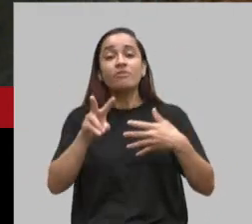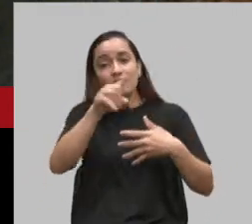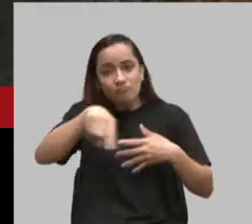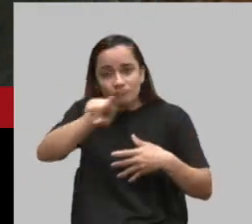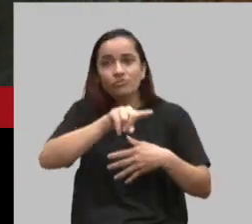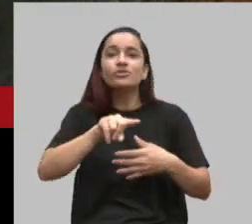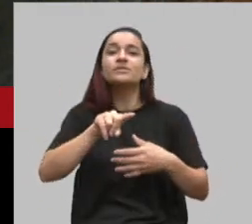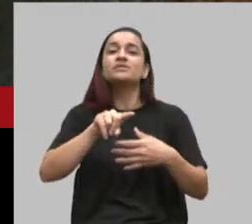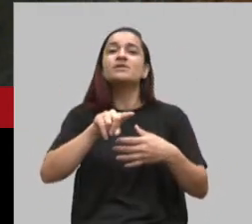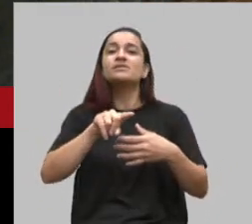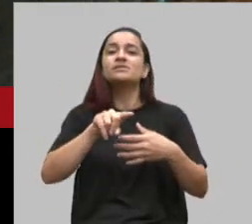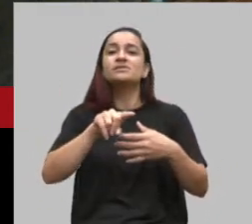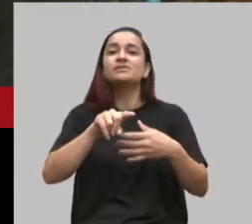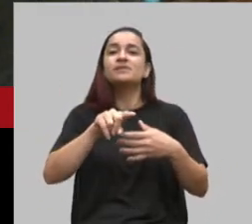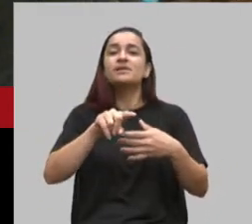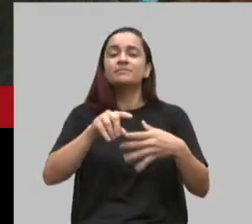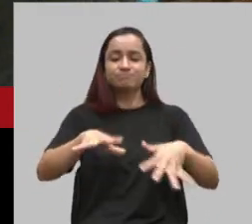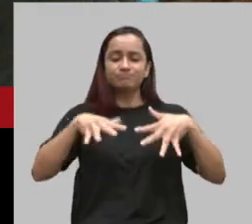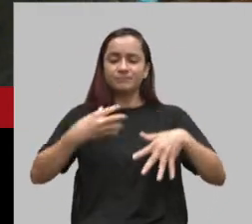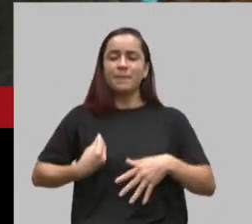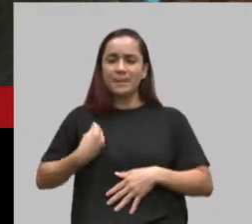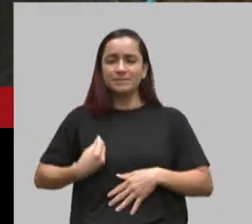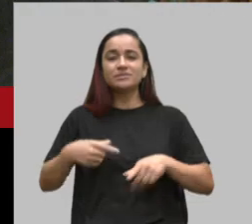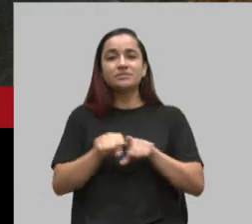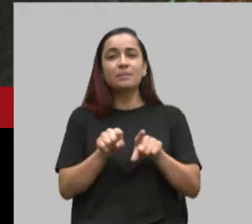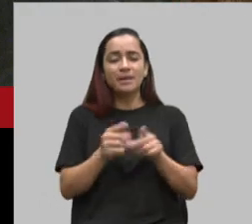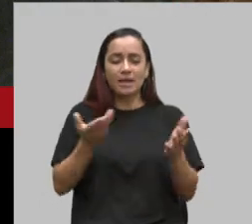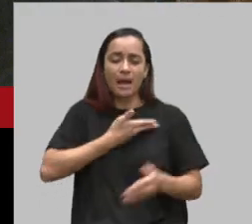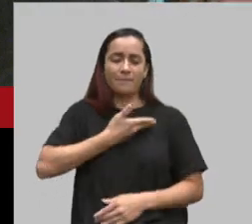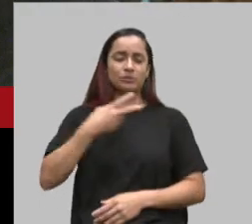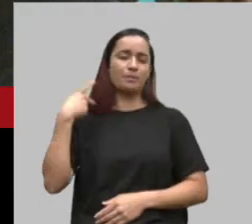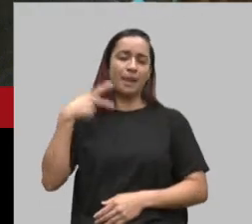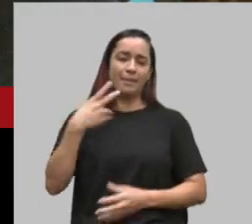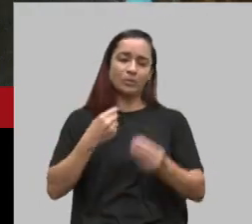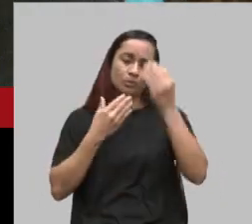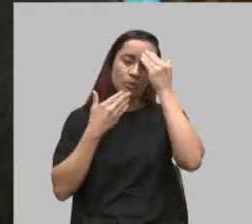e por ter vocês enquanto colegas de Parlamento Muito